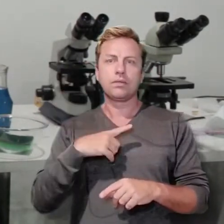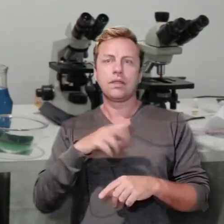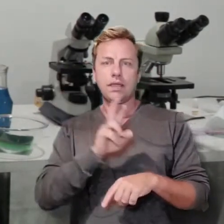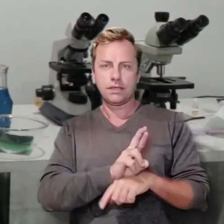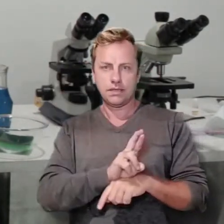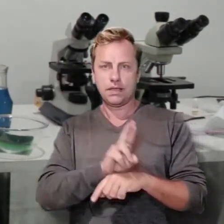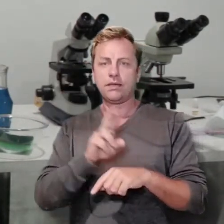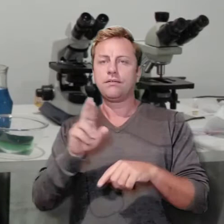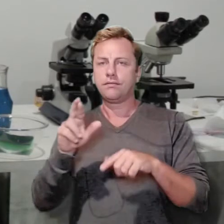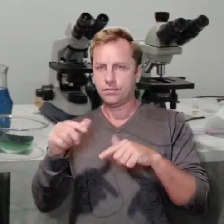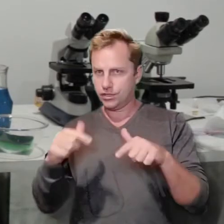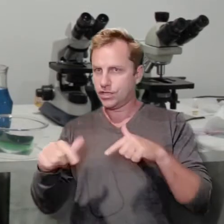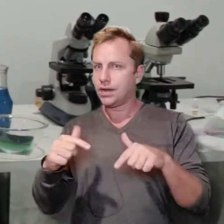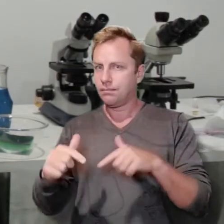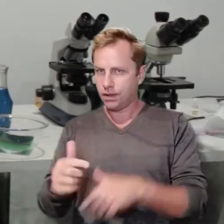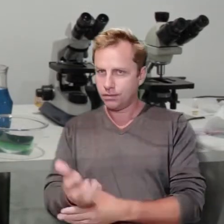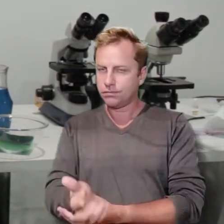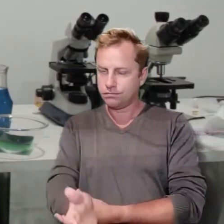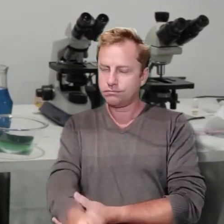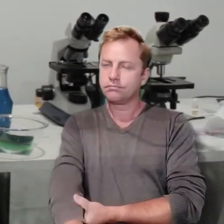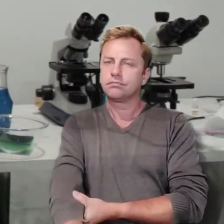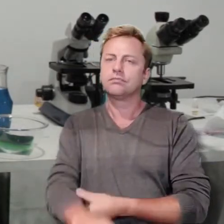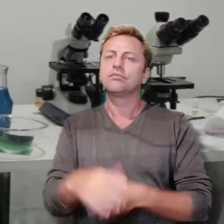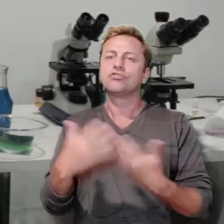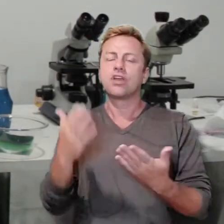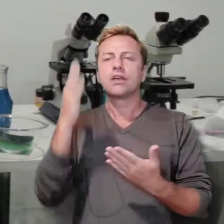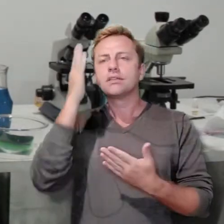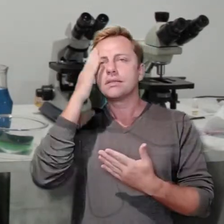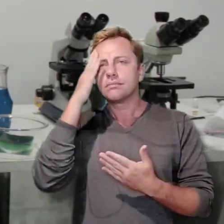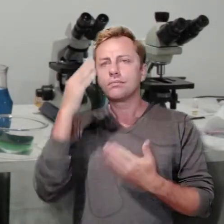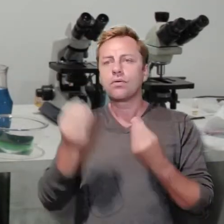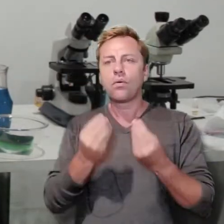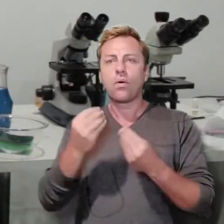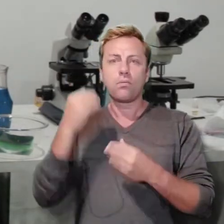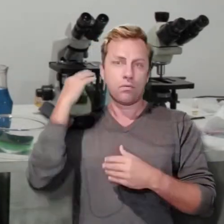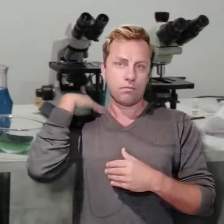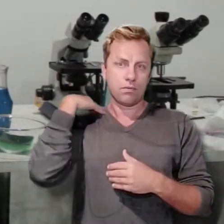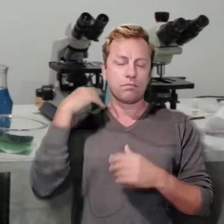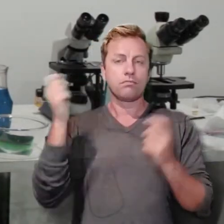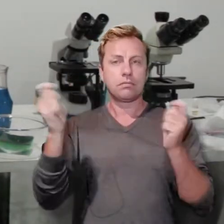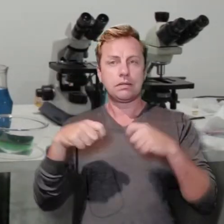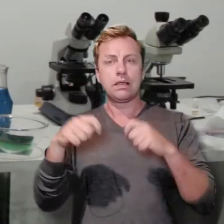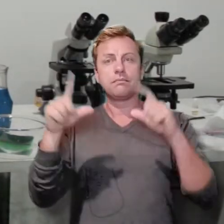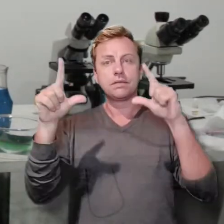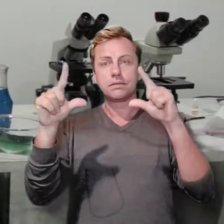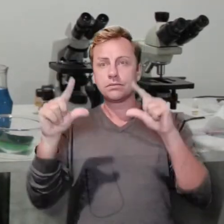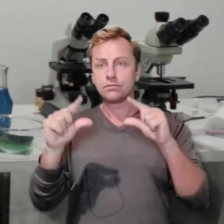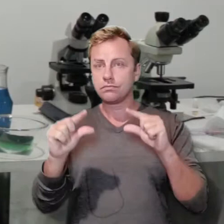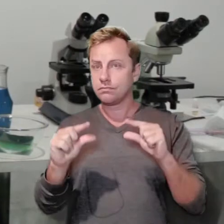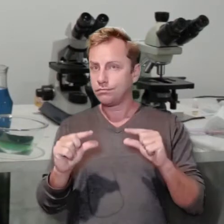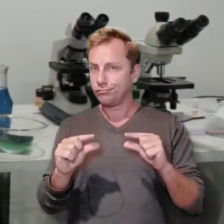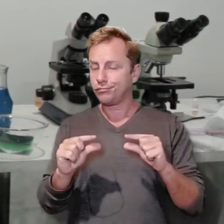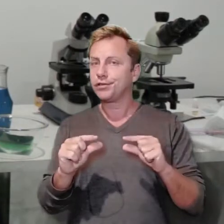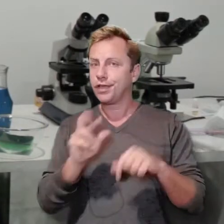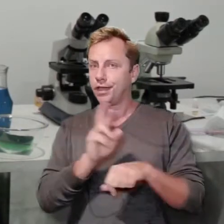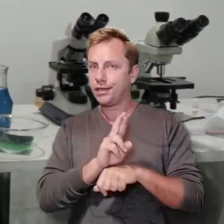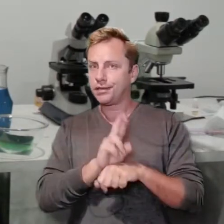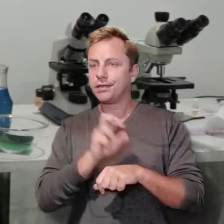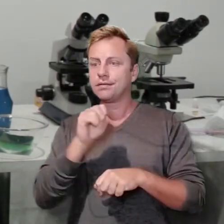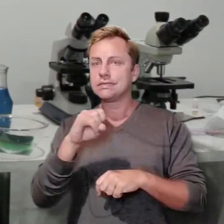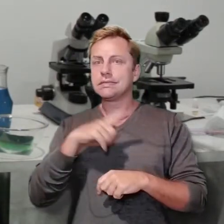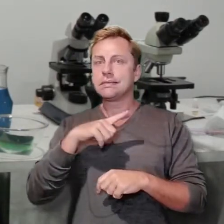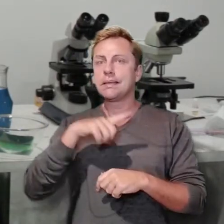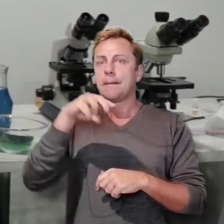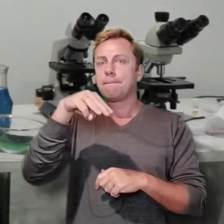tem reserva de trabalho. Nós já exploramos como o pulmão pode diminuir a sua reserva se eu tiver uma